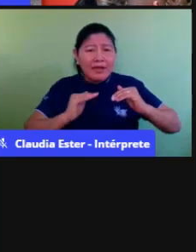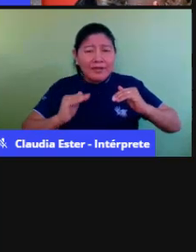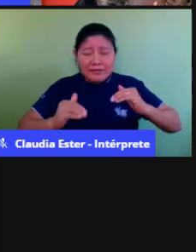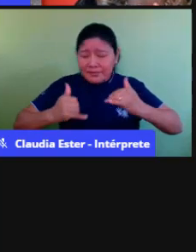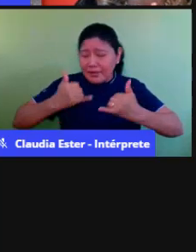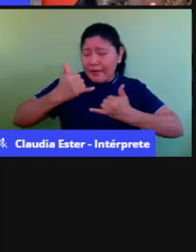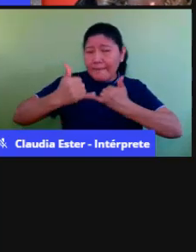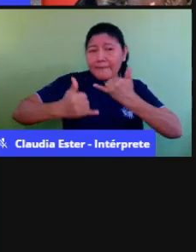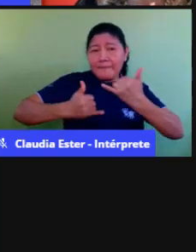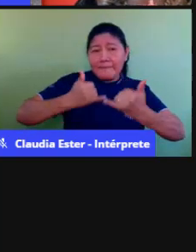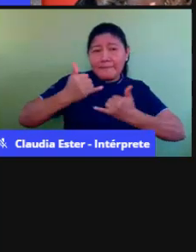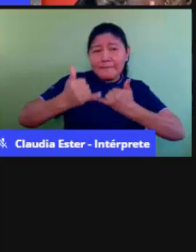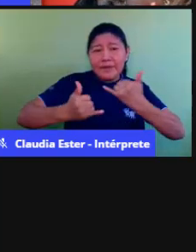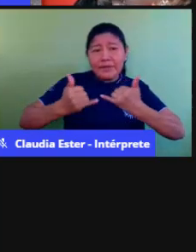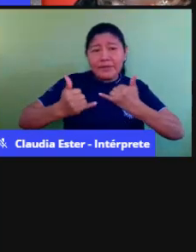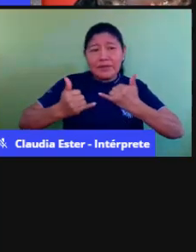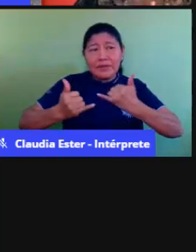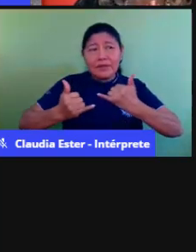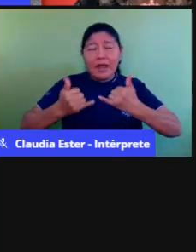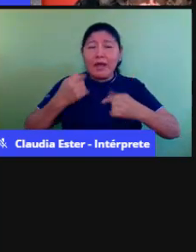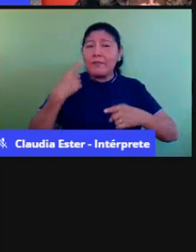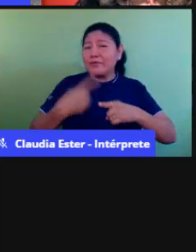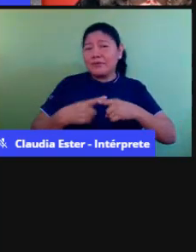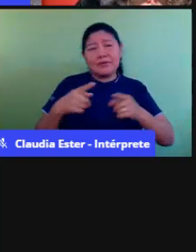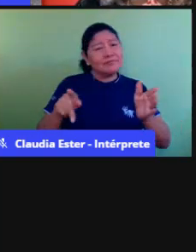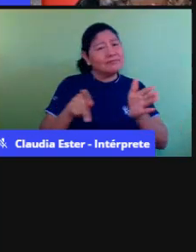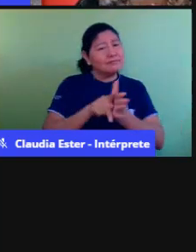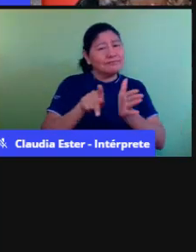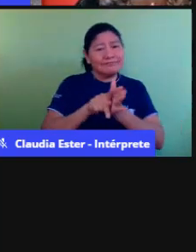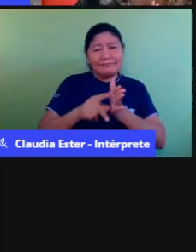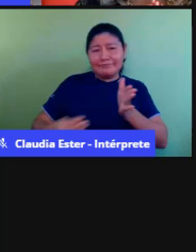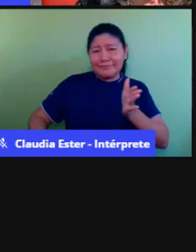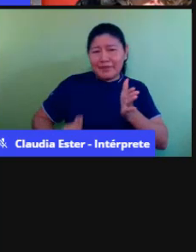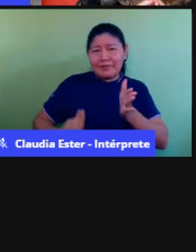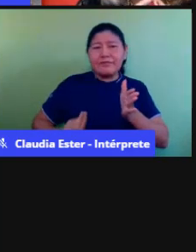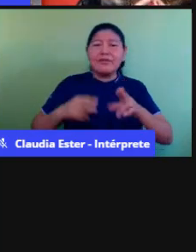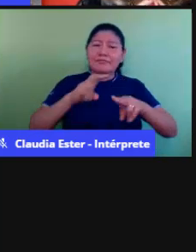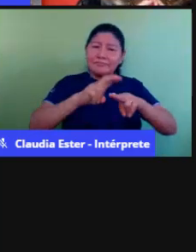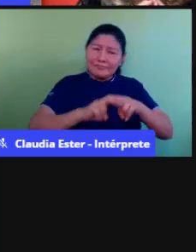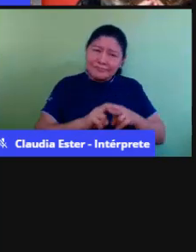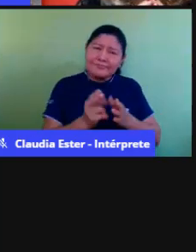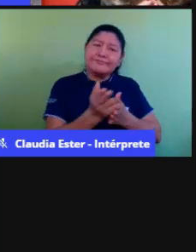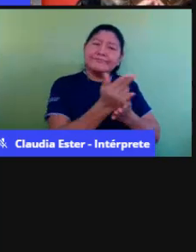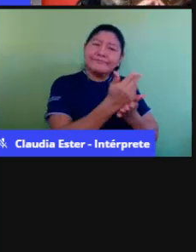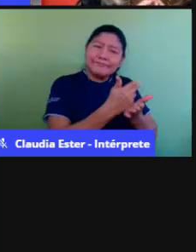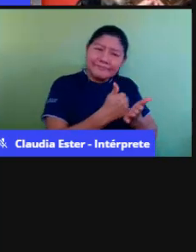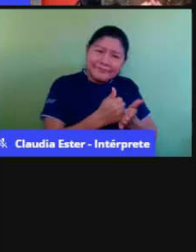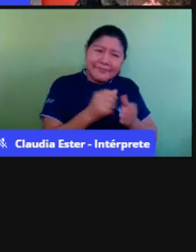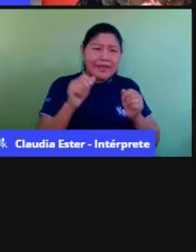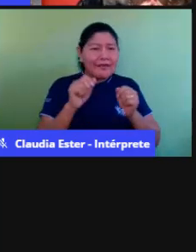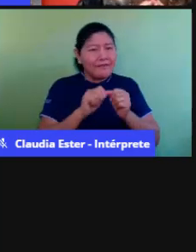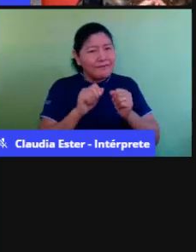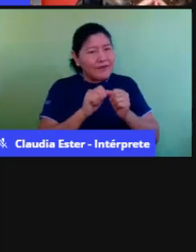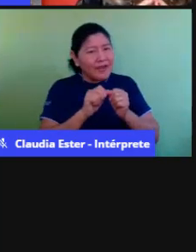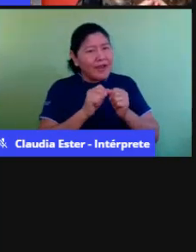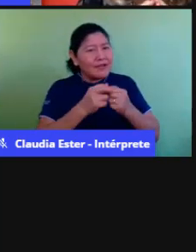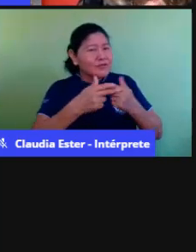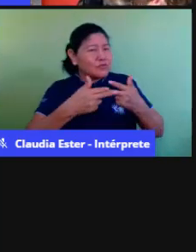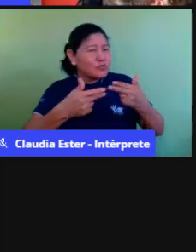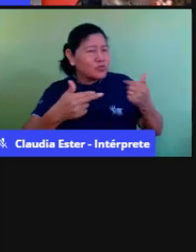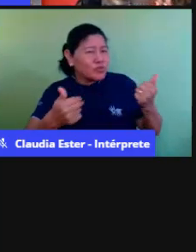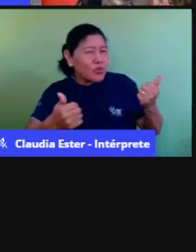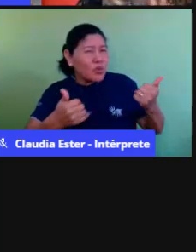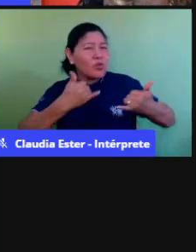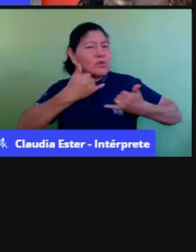brinca porque não poderia viver de outra forma. Por isso desenha, por isso cria, por isso brinca. Aqui